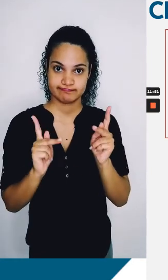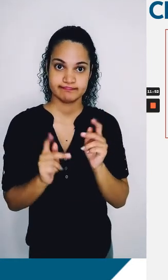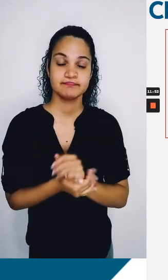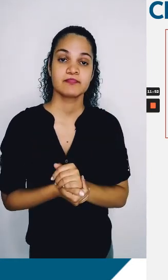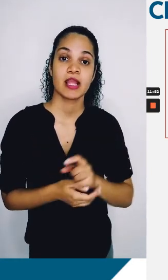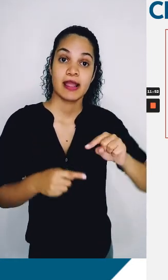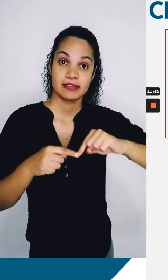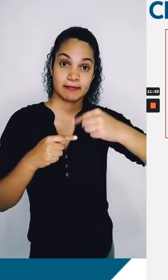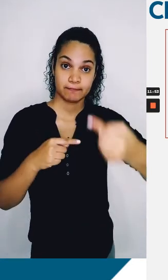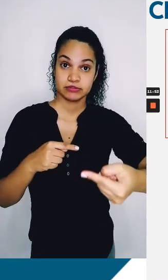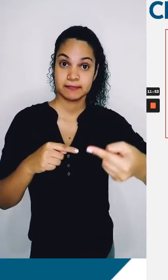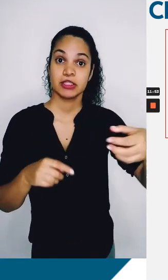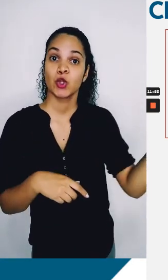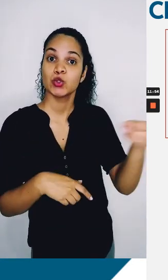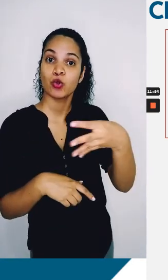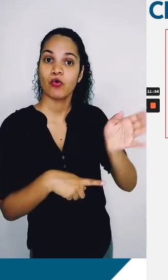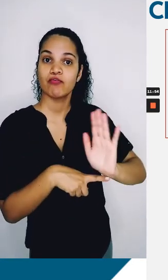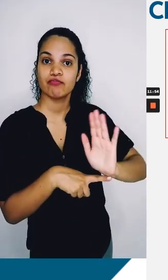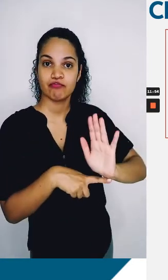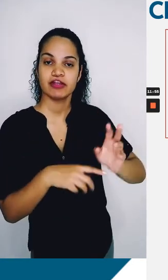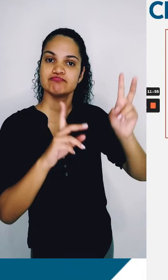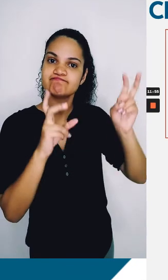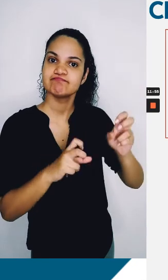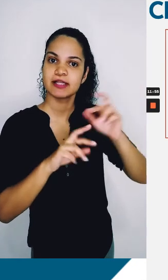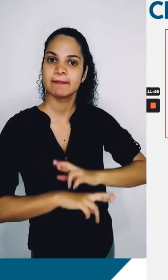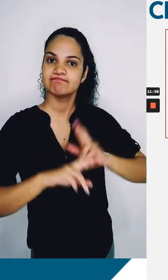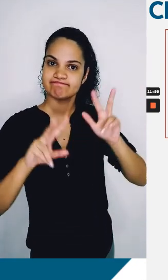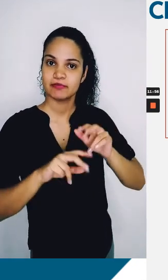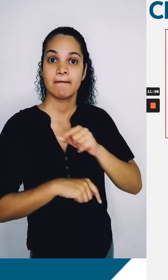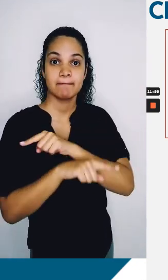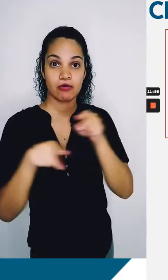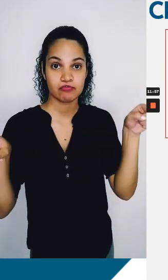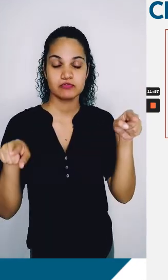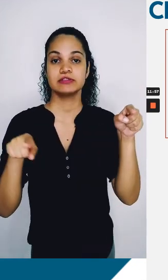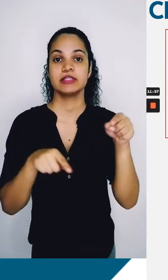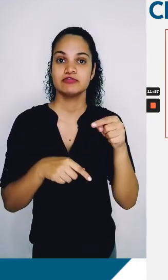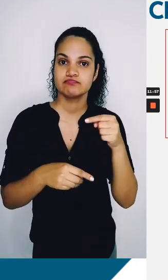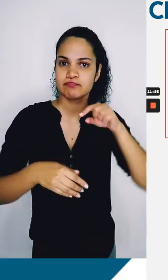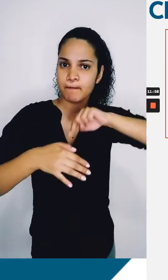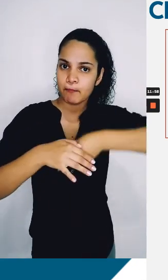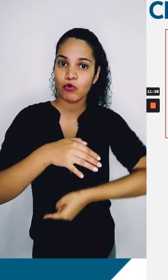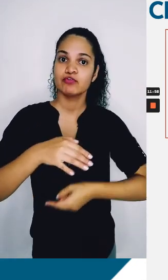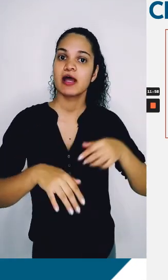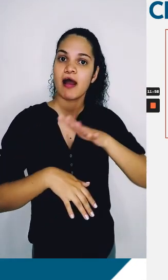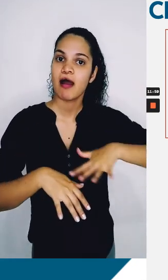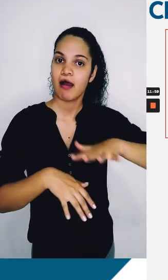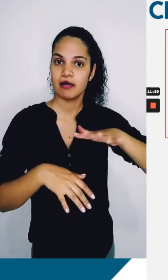apresentado na videoaula de hoje. Na próxima semana, um novo vídeo será disponibilizado para o aprofundamento de